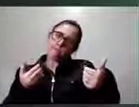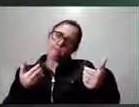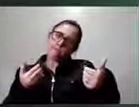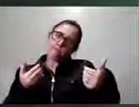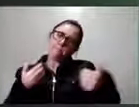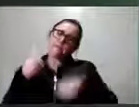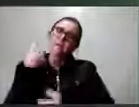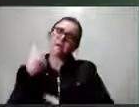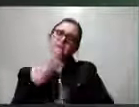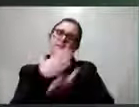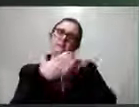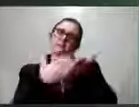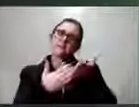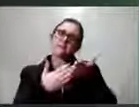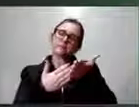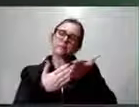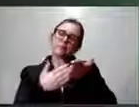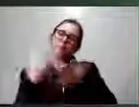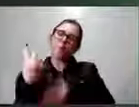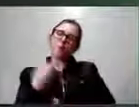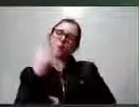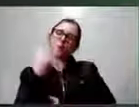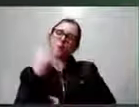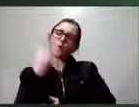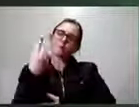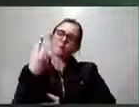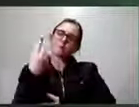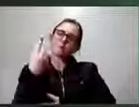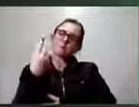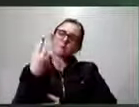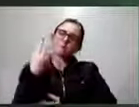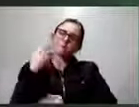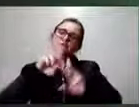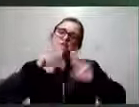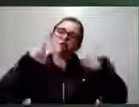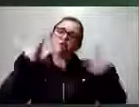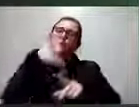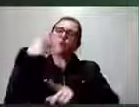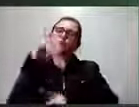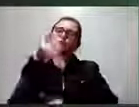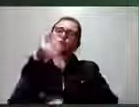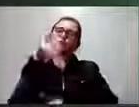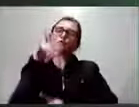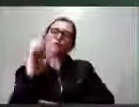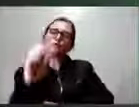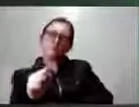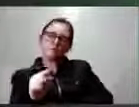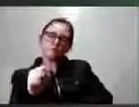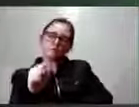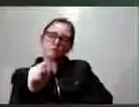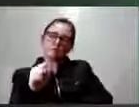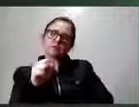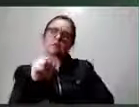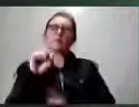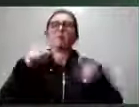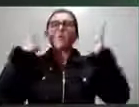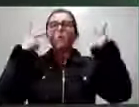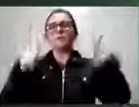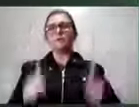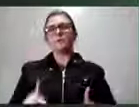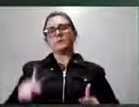cada parte como uma parte única. Diferentemente de outros discos de articulações humanas que estão